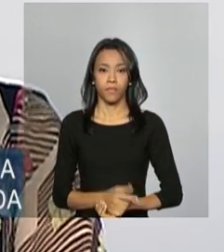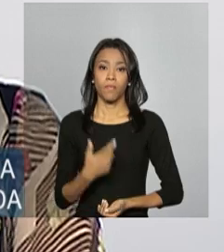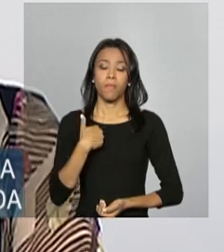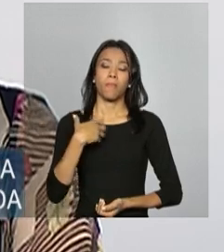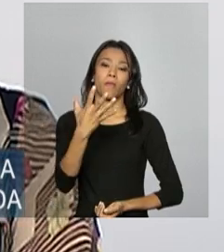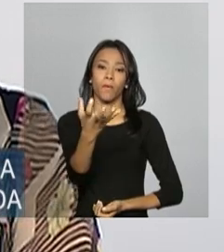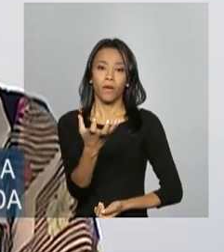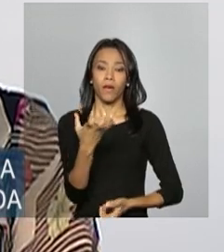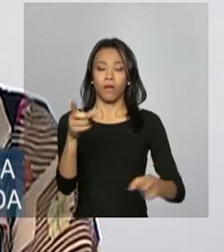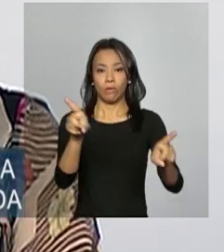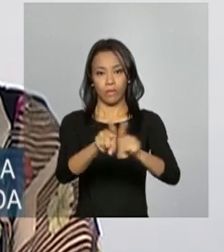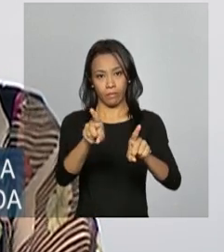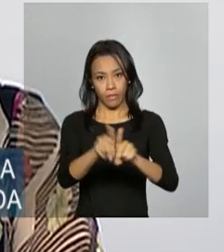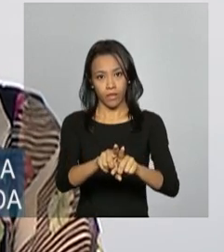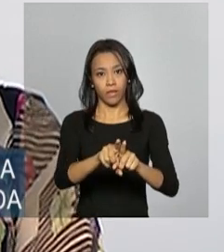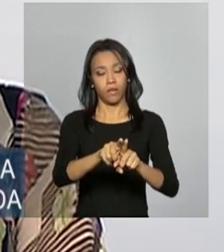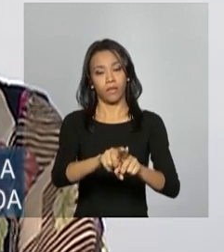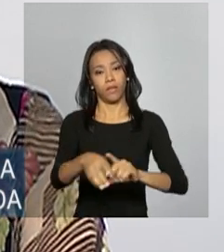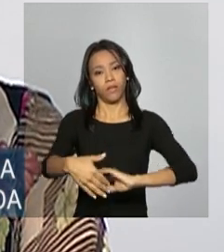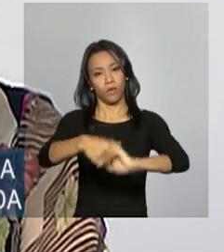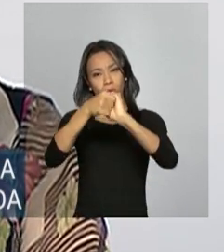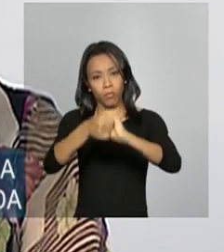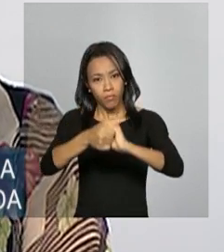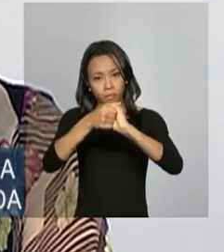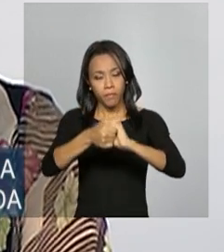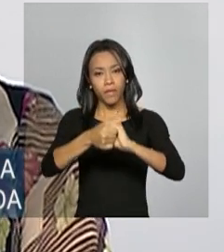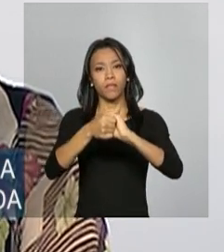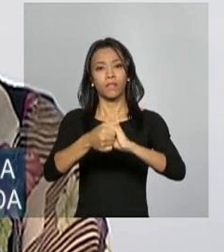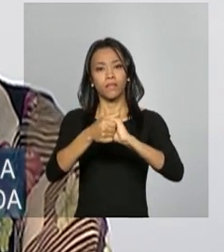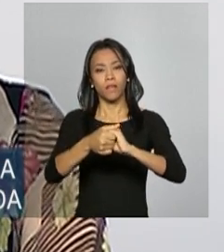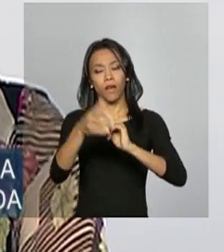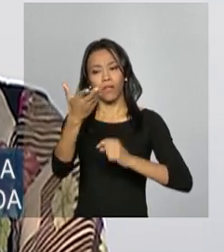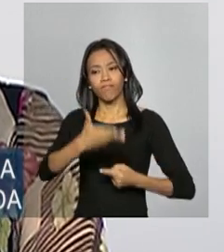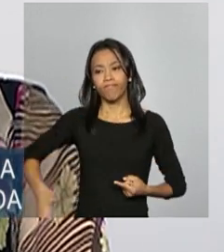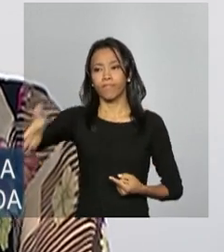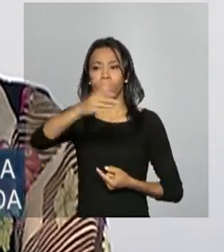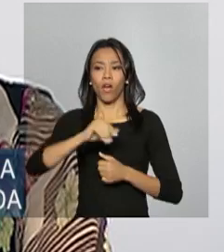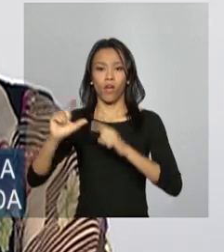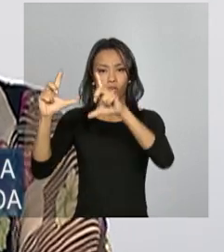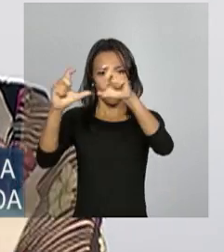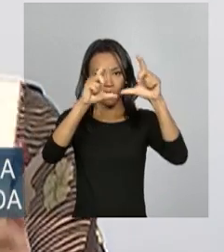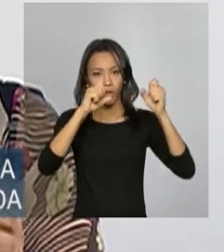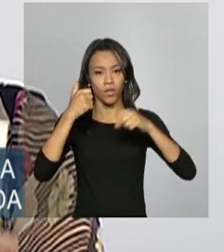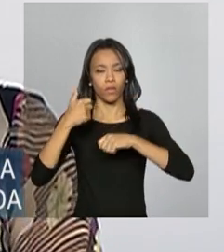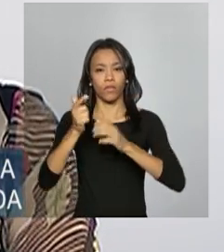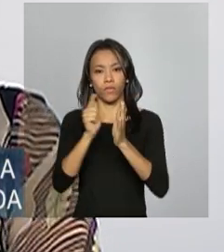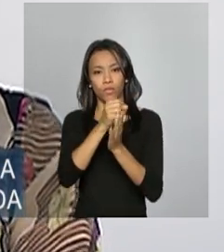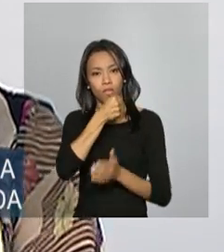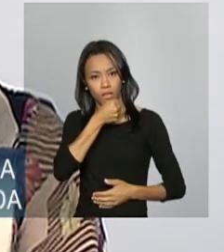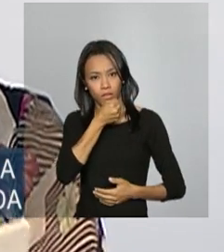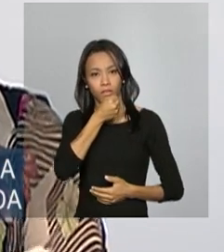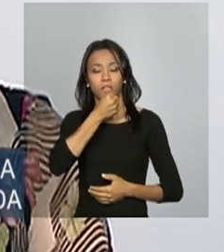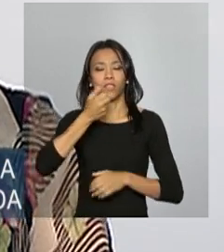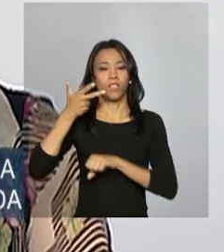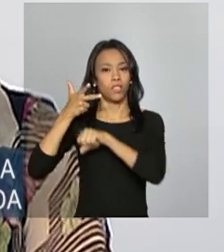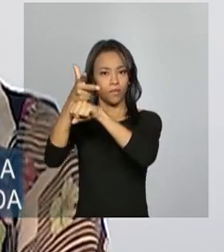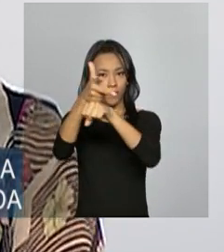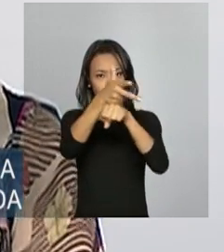Queria também cumprimentar os fotógrafos, jornalistas e cinegrafistas